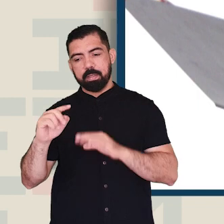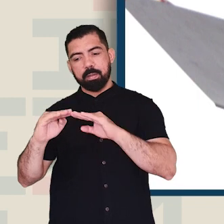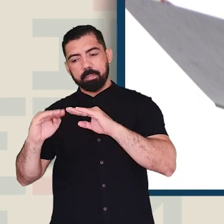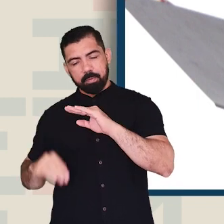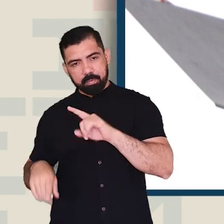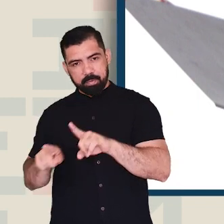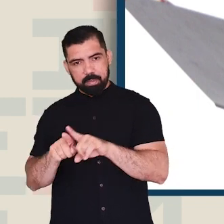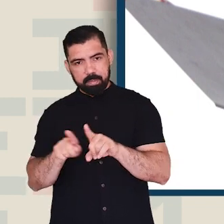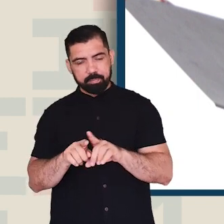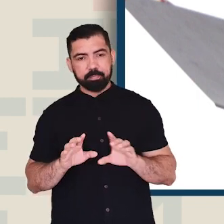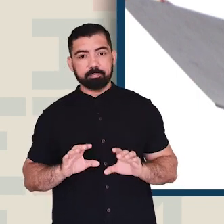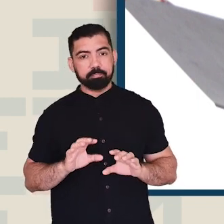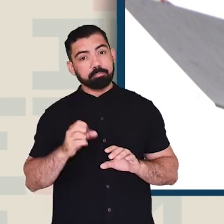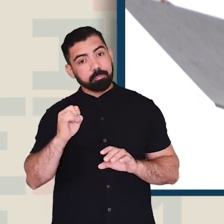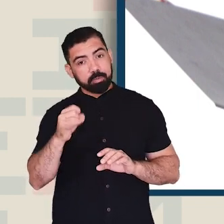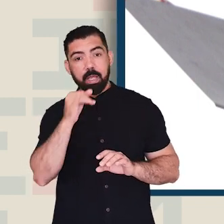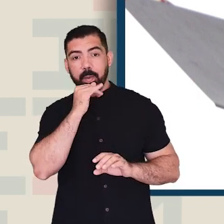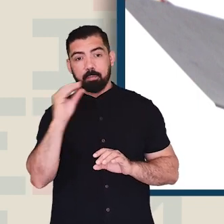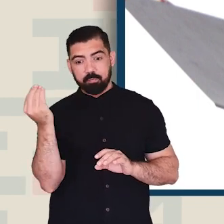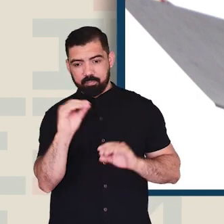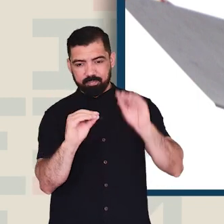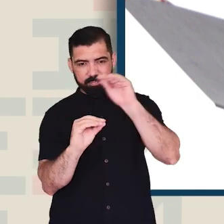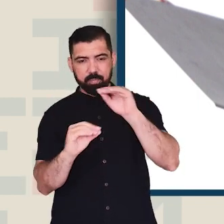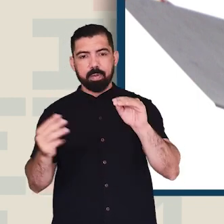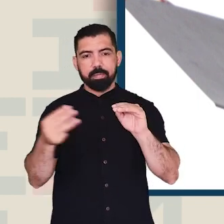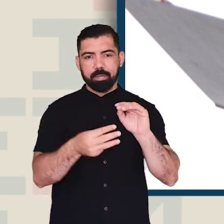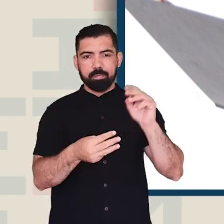empilhamento de terças, né? Então,